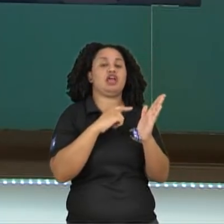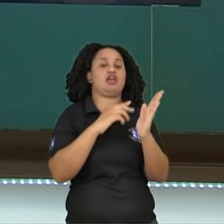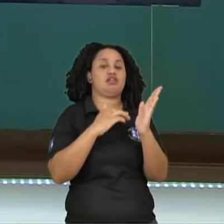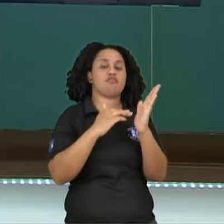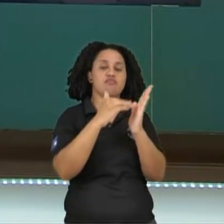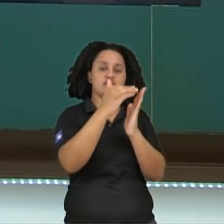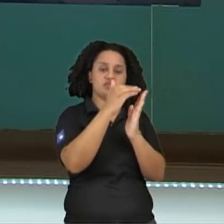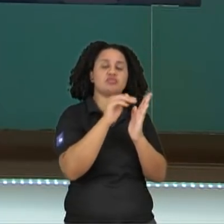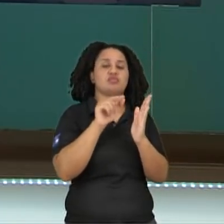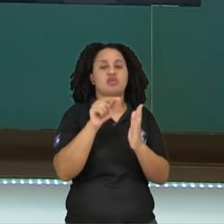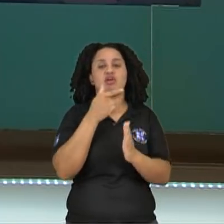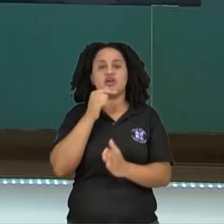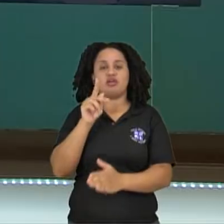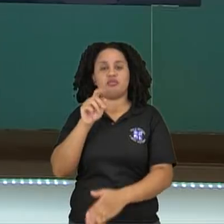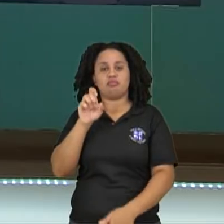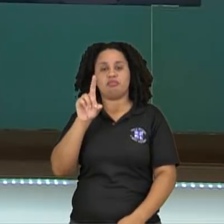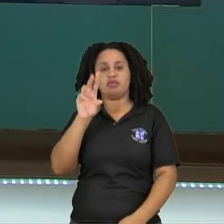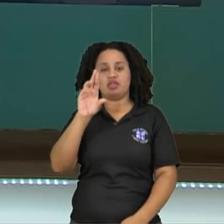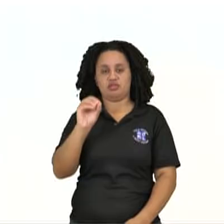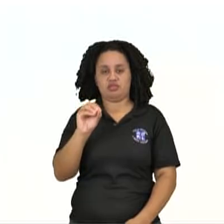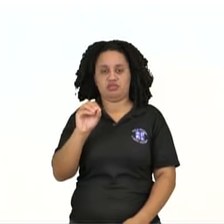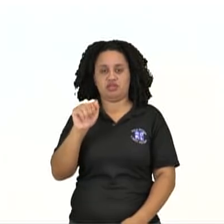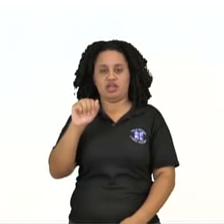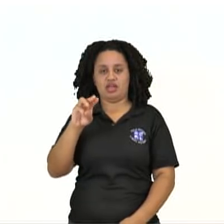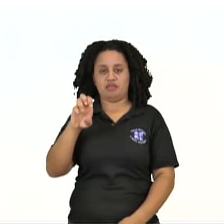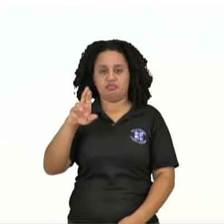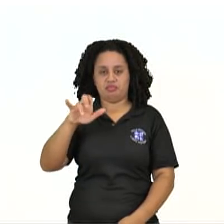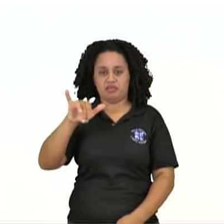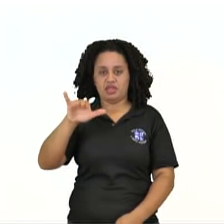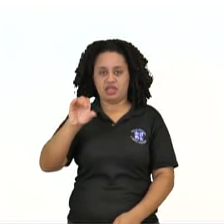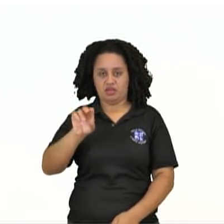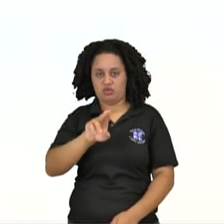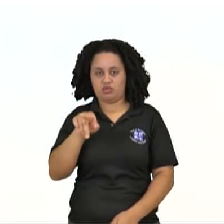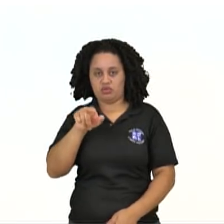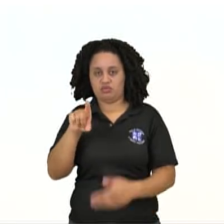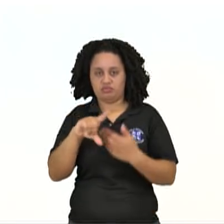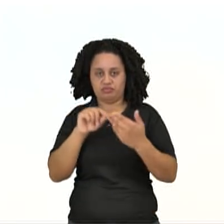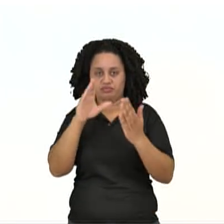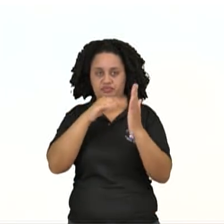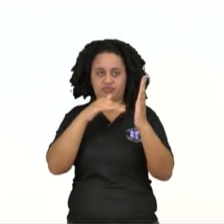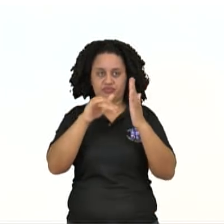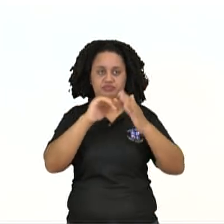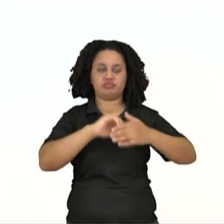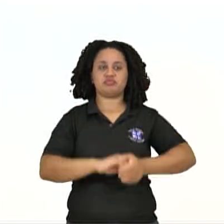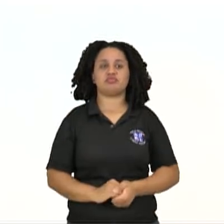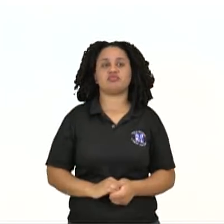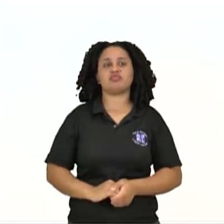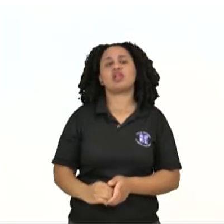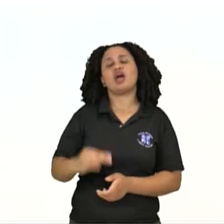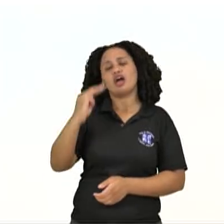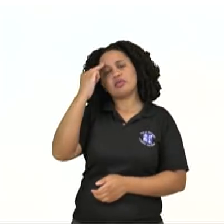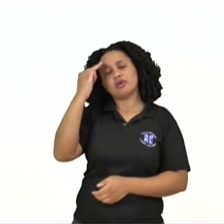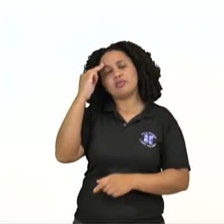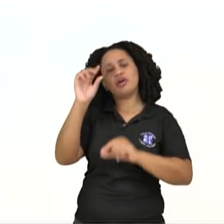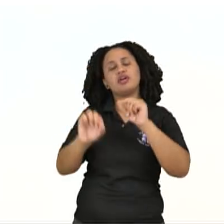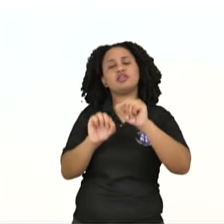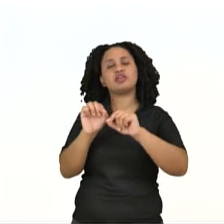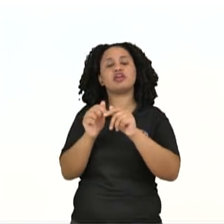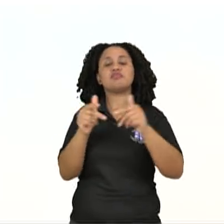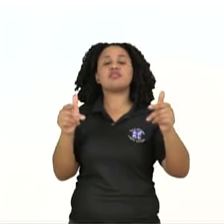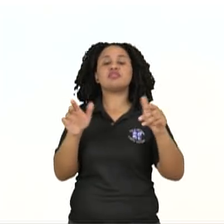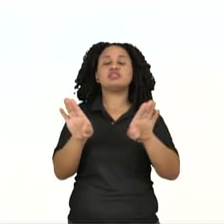Pedro Américo que o professor Roberto vai trazer para vocês. A memória individual e coletiva. A deve ser entendida também, ou sobretudo, como um